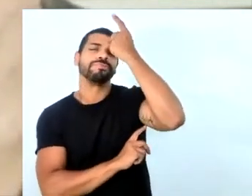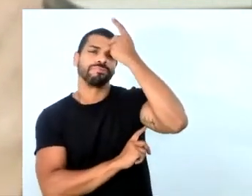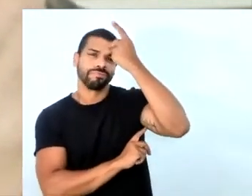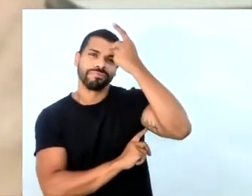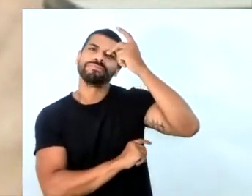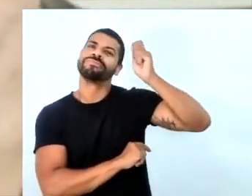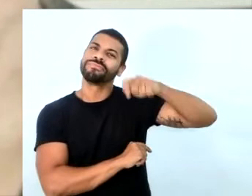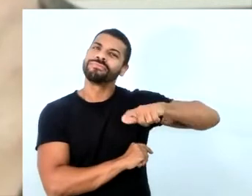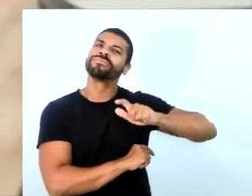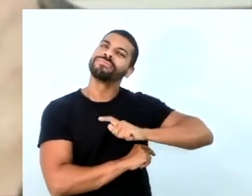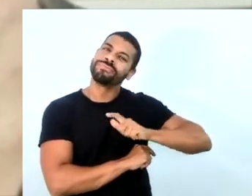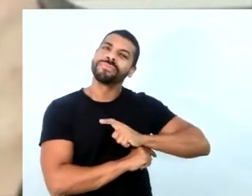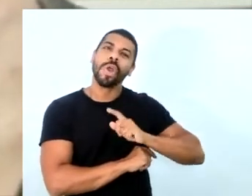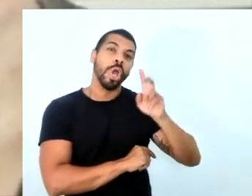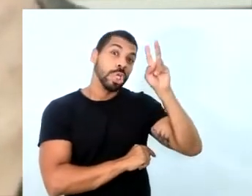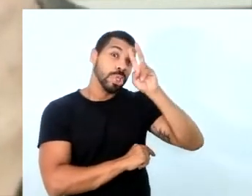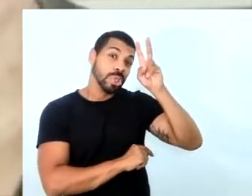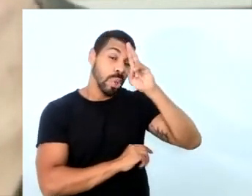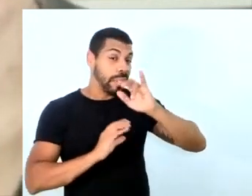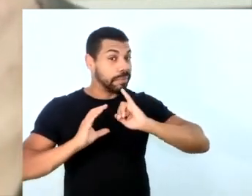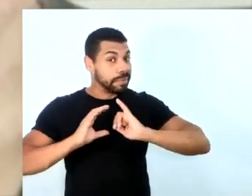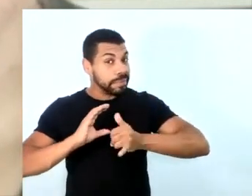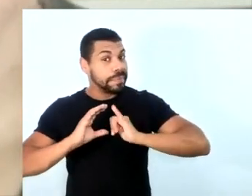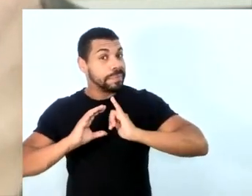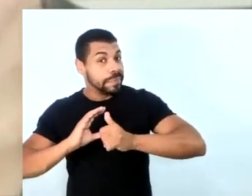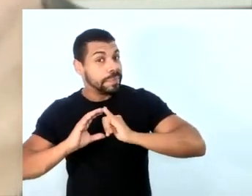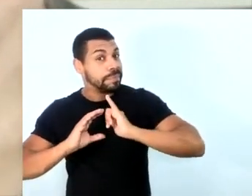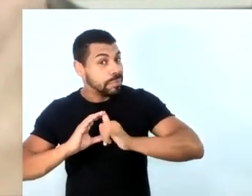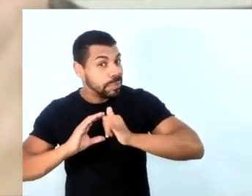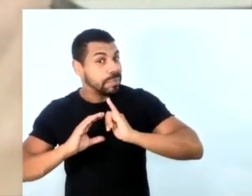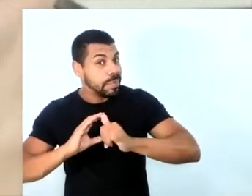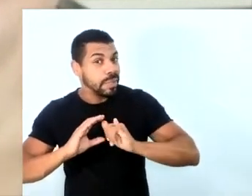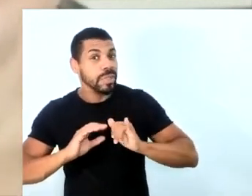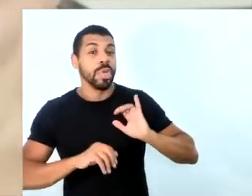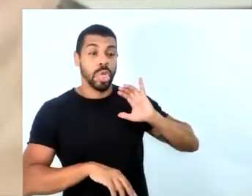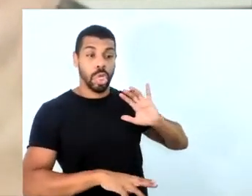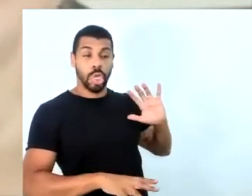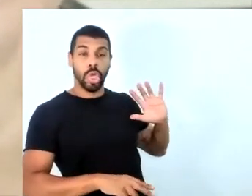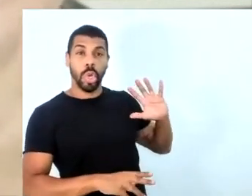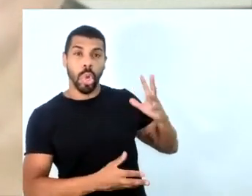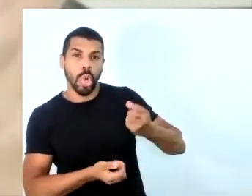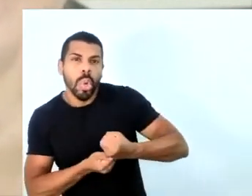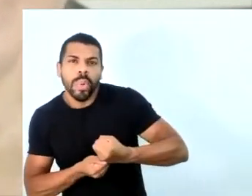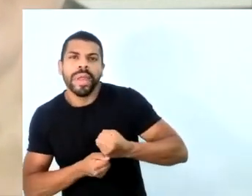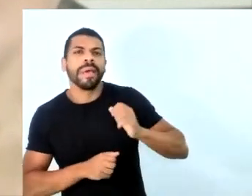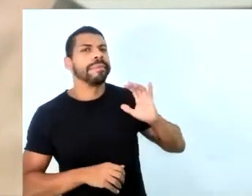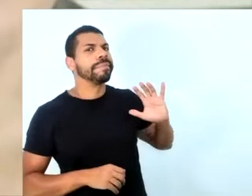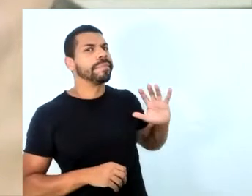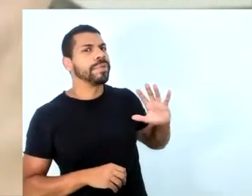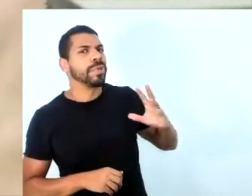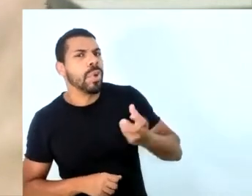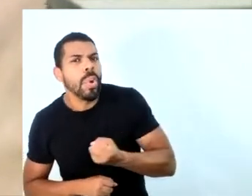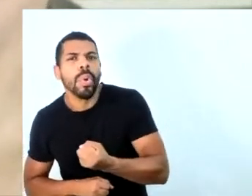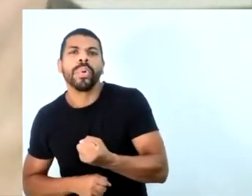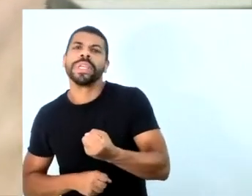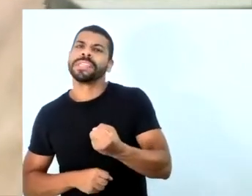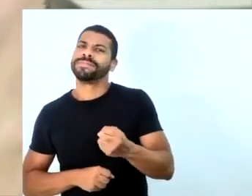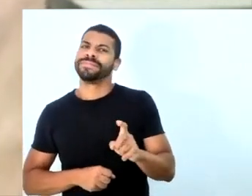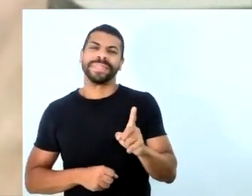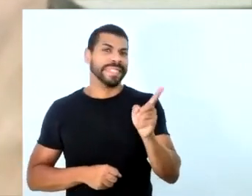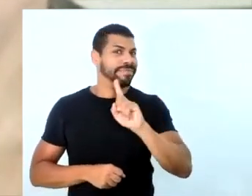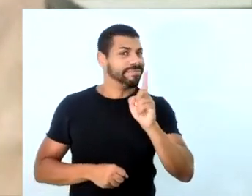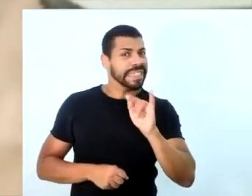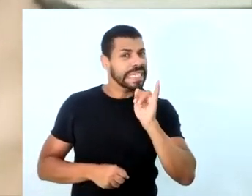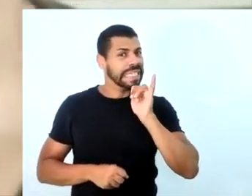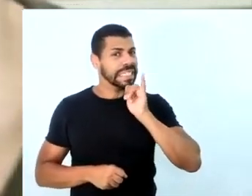contar histórias, que eu também poderia contar histórias, histórias decolonizadas, né? Que não era final feliz,